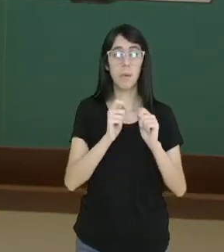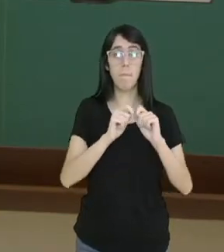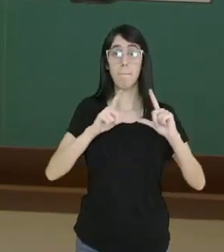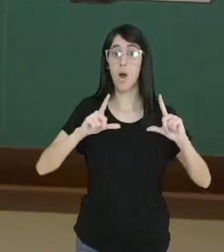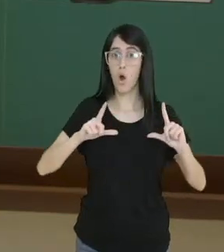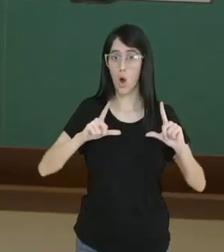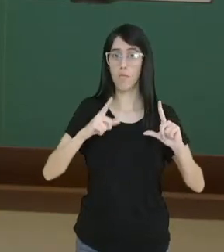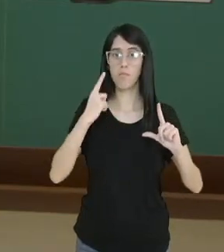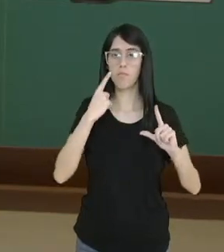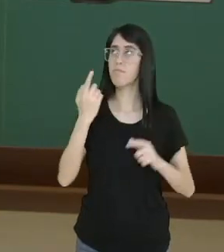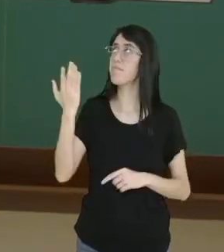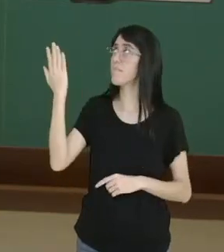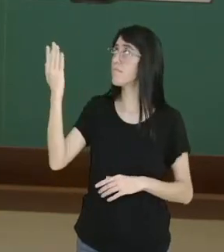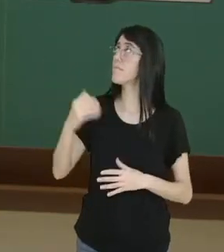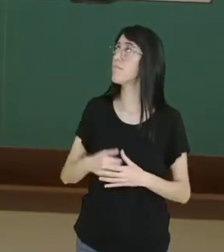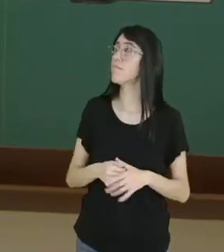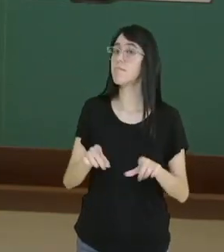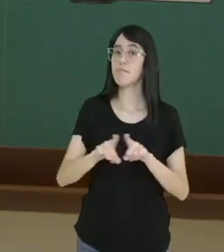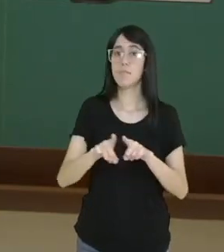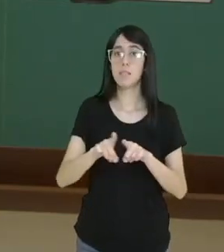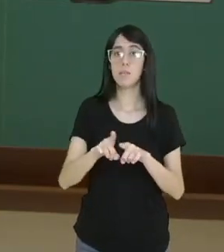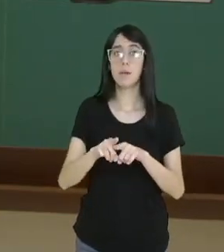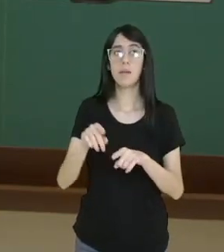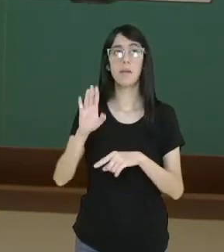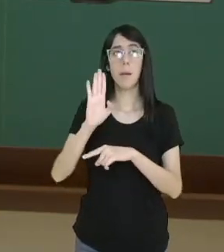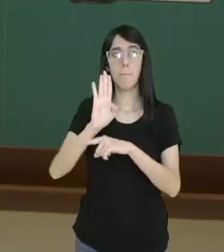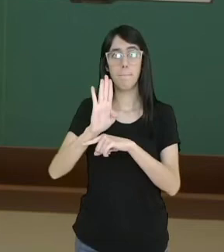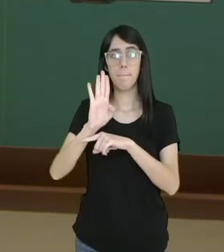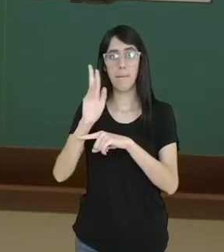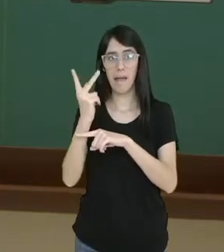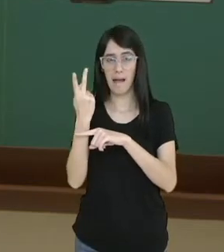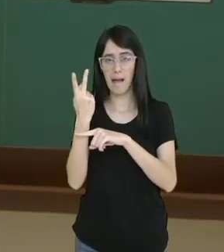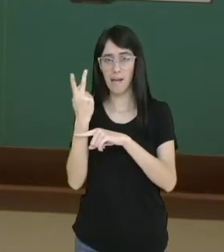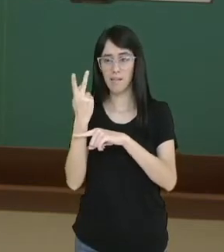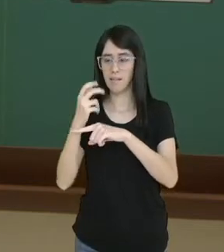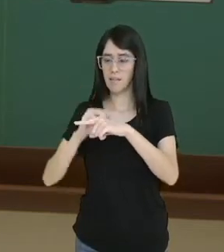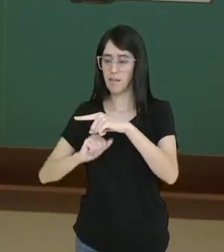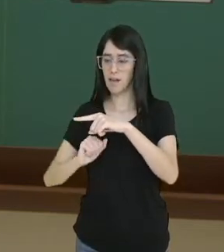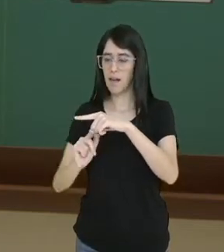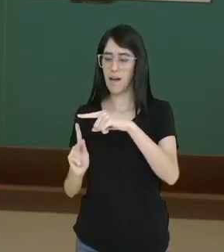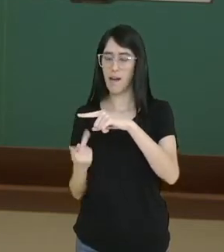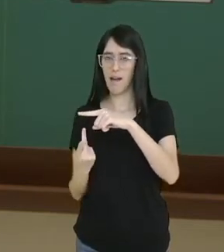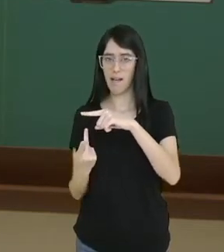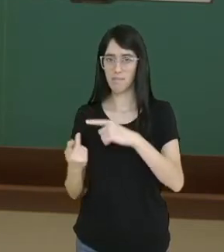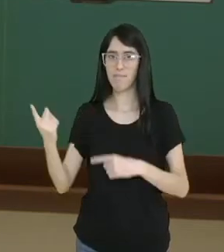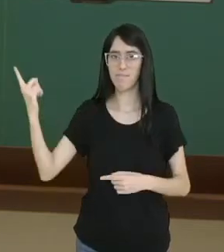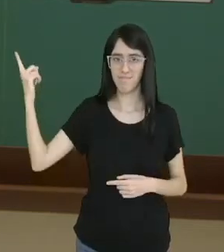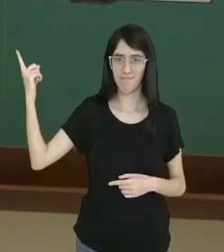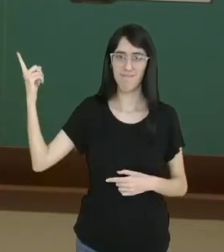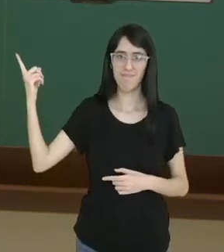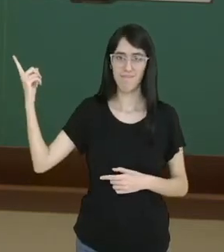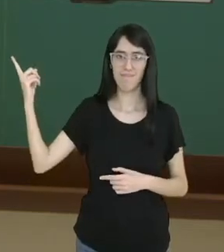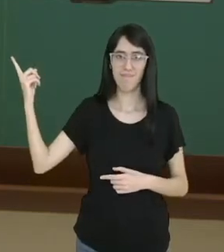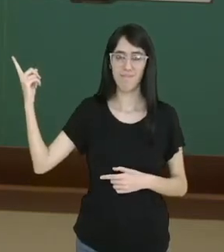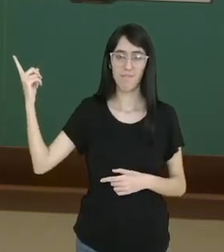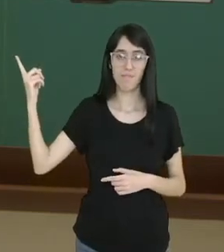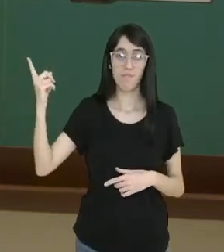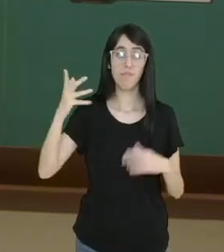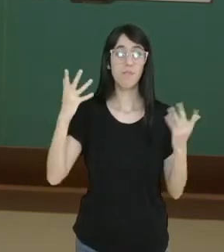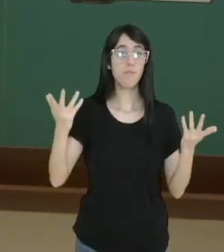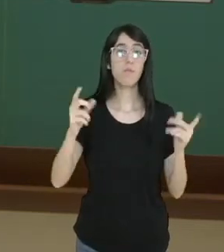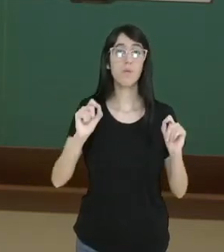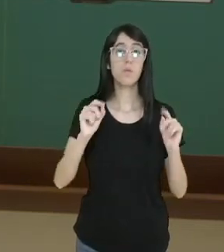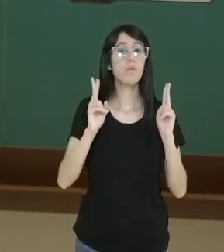HC, assim como BH está para AH. Então, mantendo